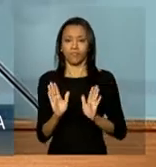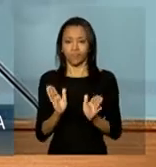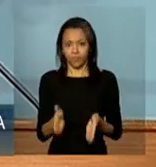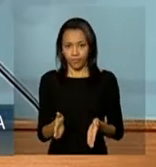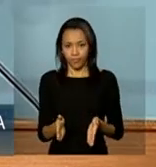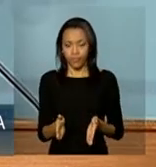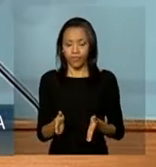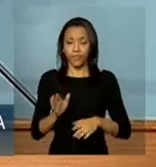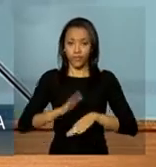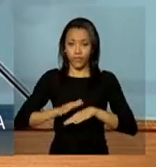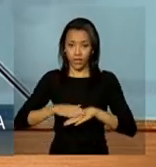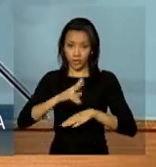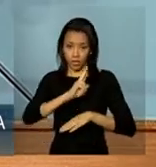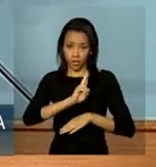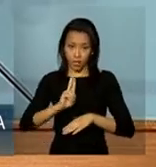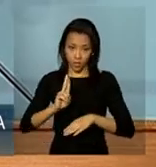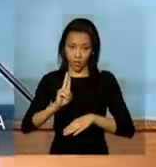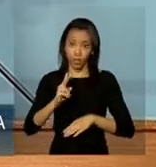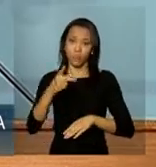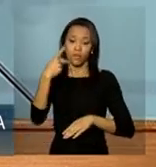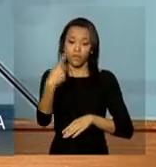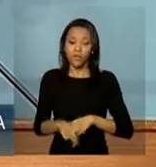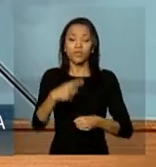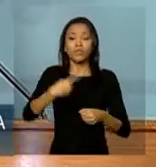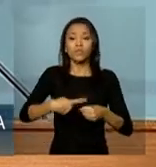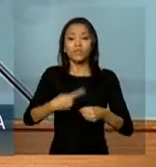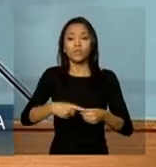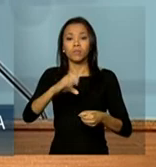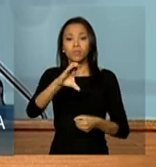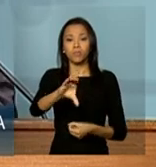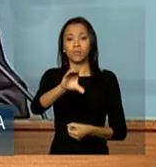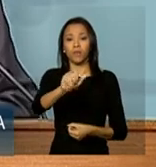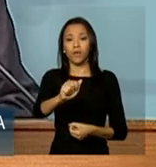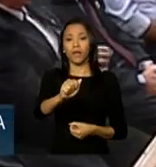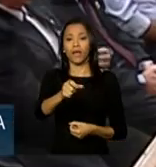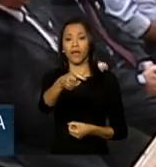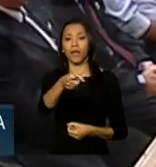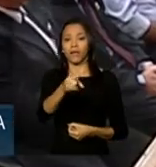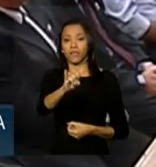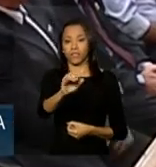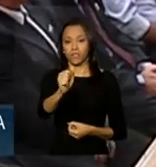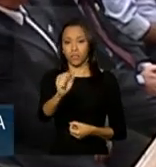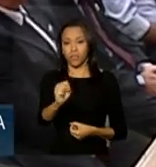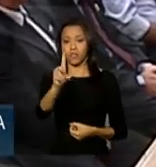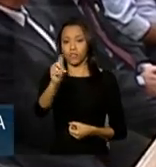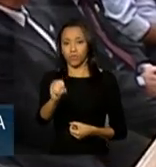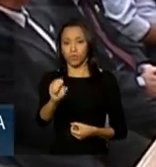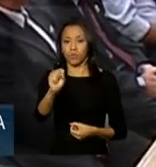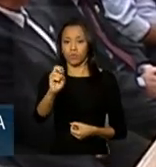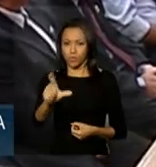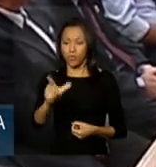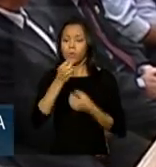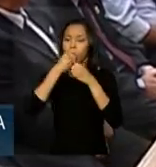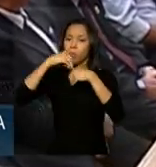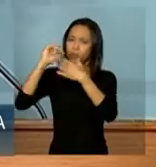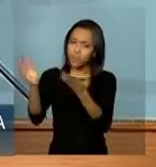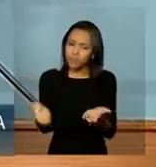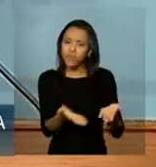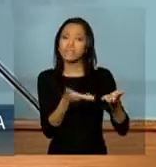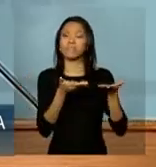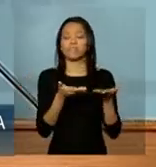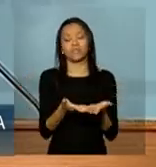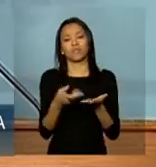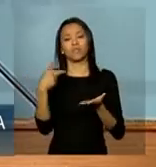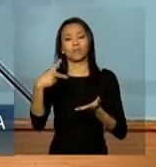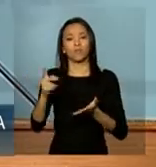Em nome do município de Caxias do Sul, presidenta Dilma, queremos dar as boas-vindas à senhora, à sua comitiva,